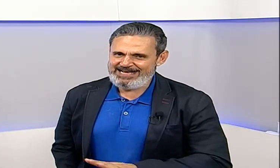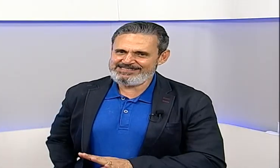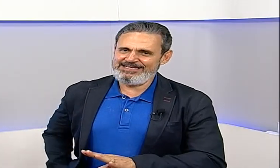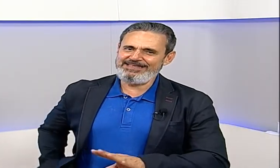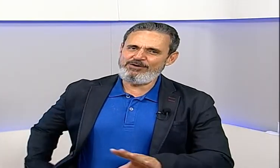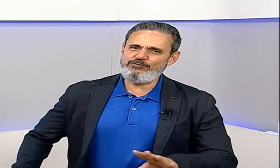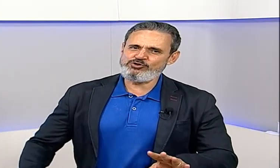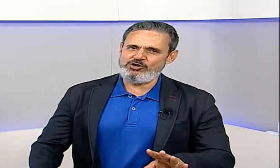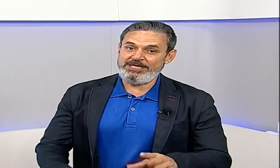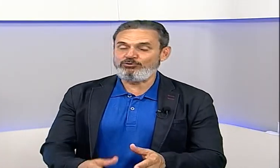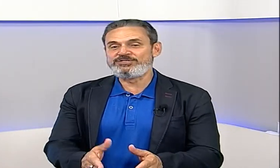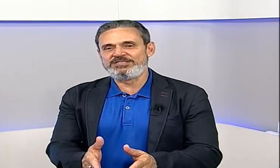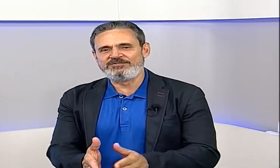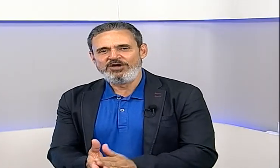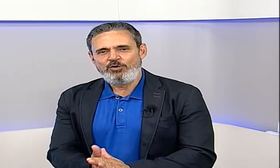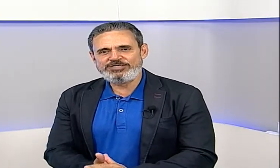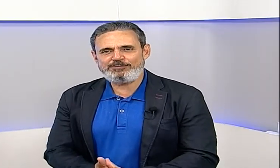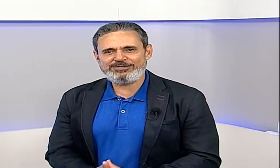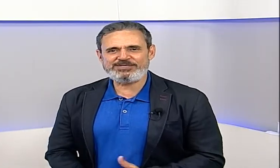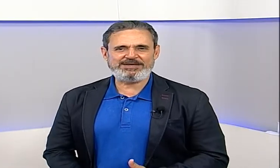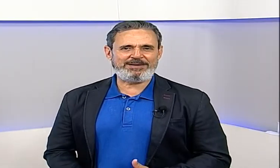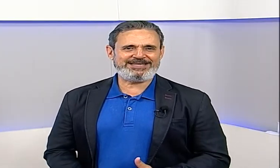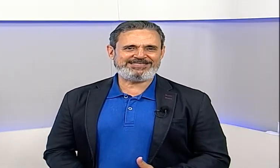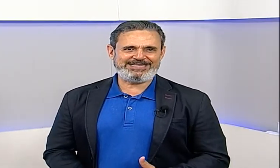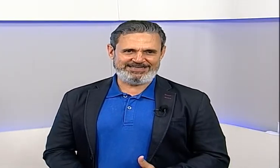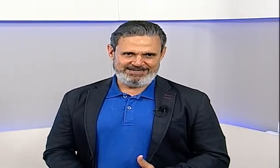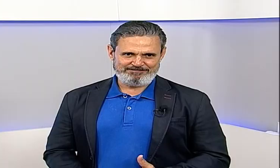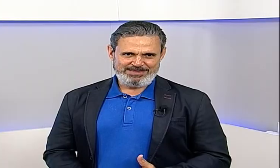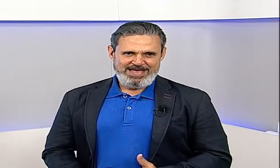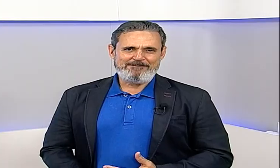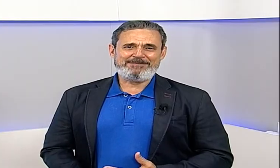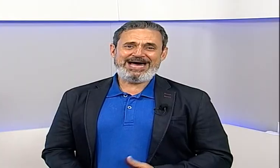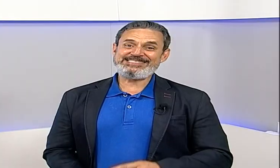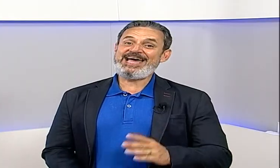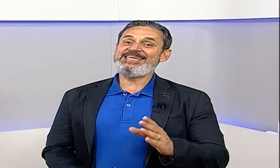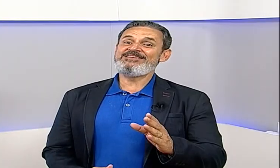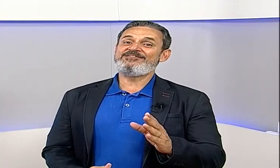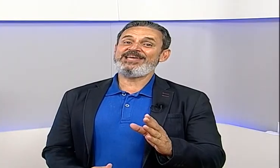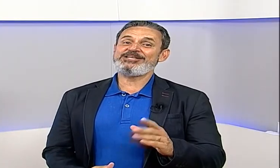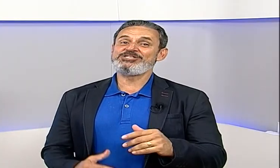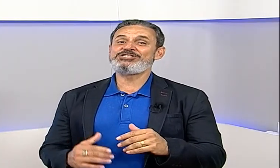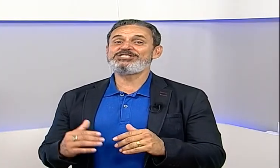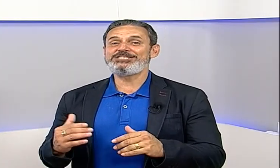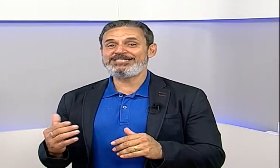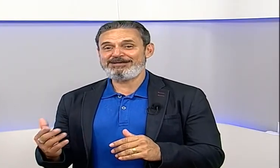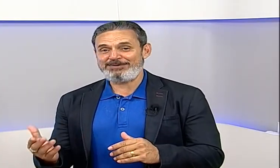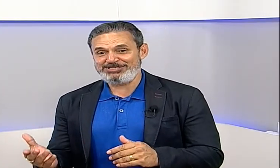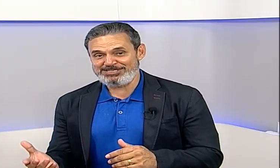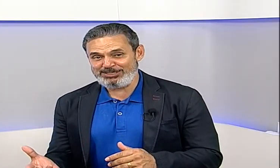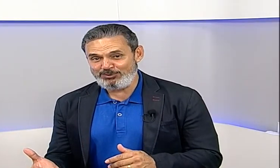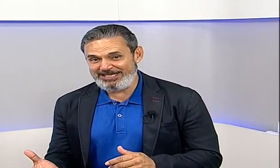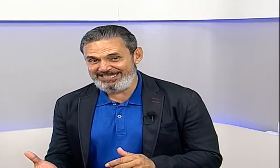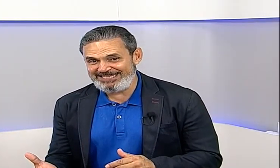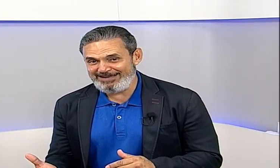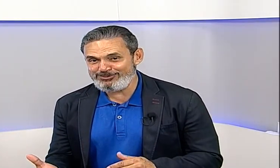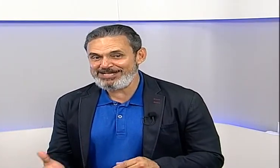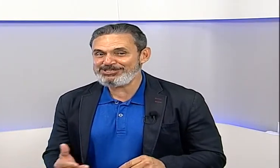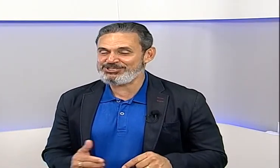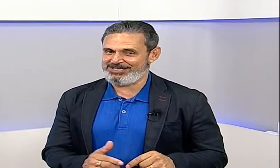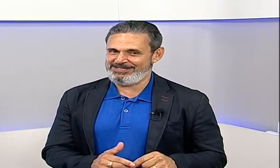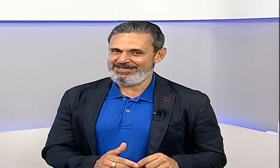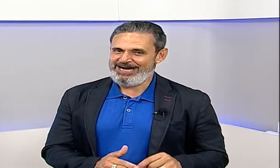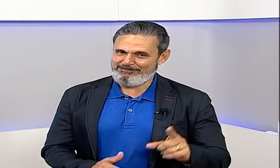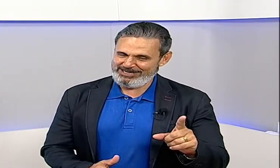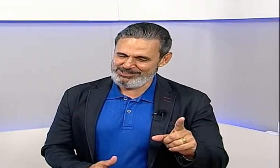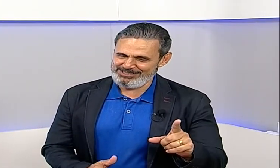Então, a casa não funciona, inclusive o espaço Assembleia Cidadã. Mas aí vem a Titina para dizer o que temos